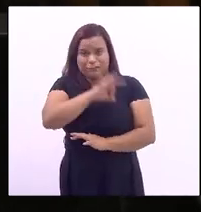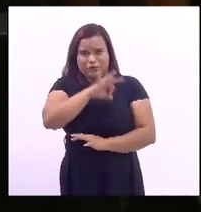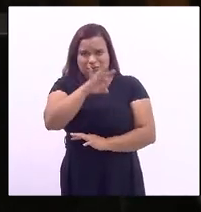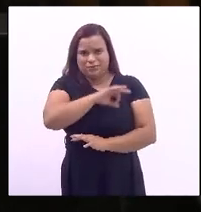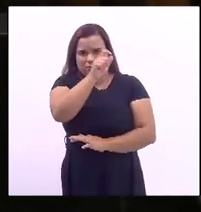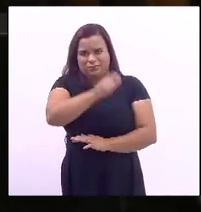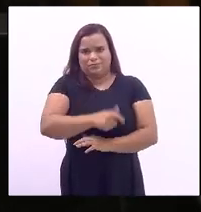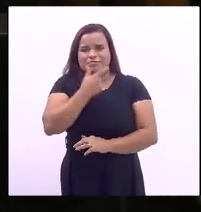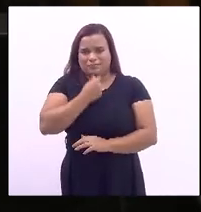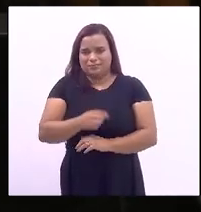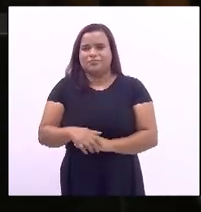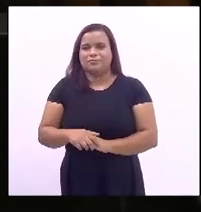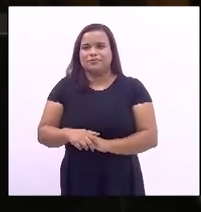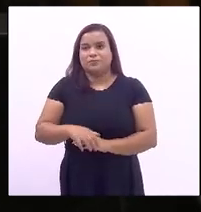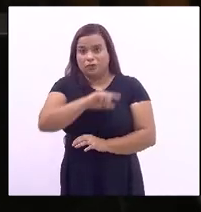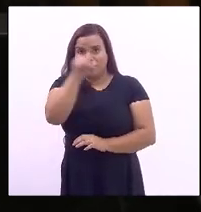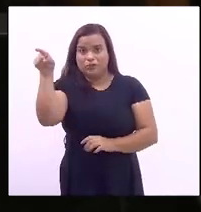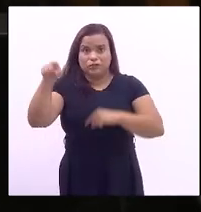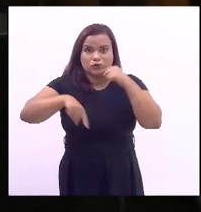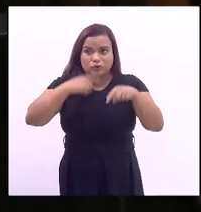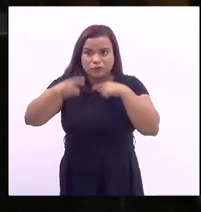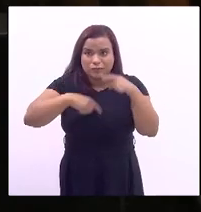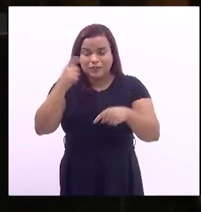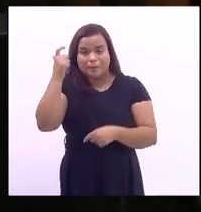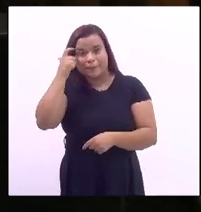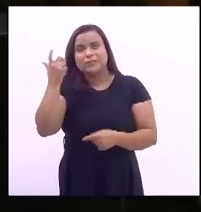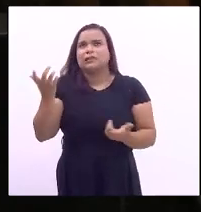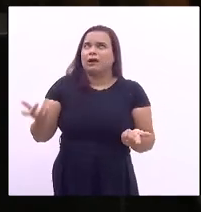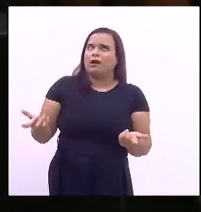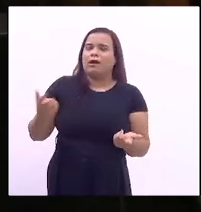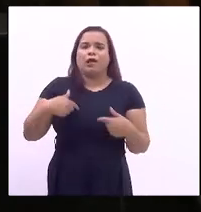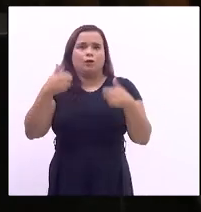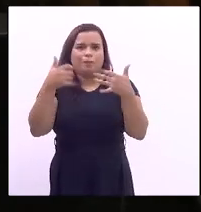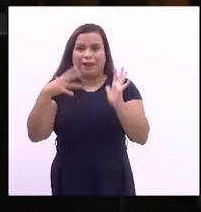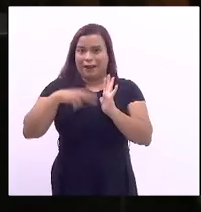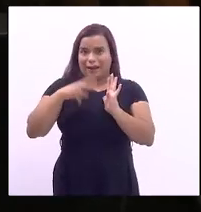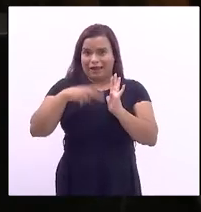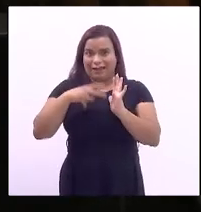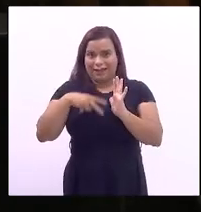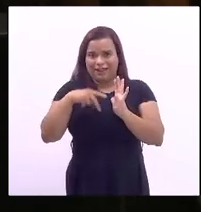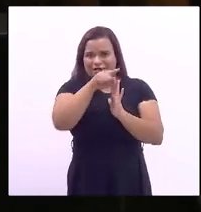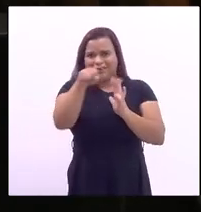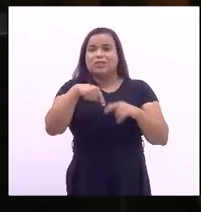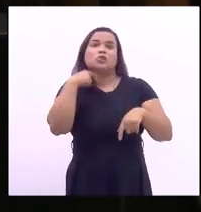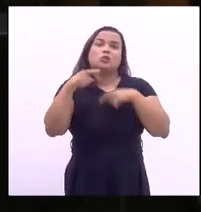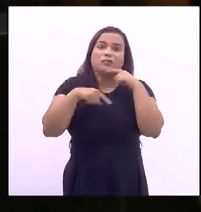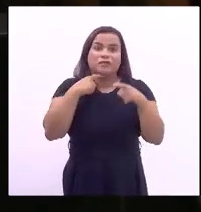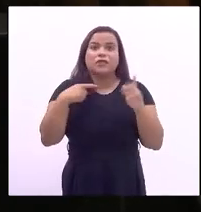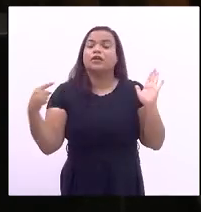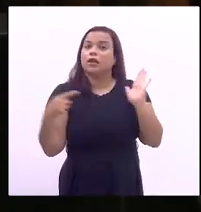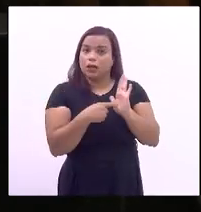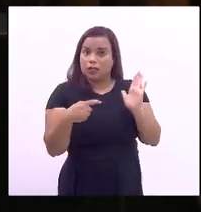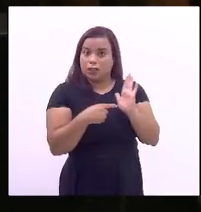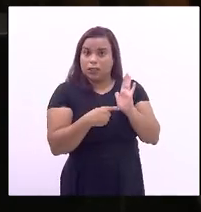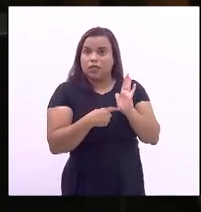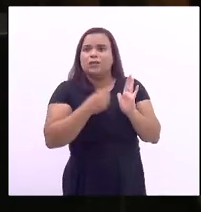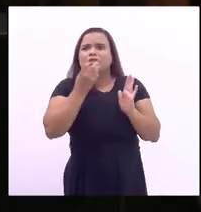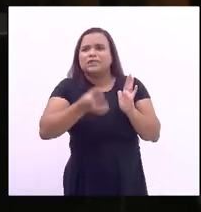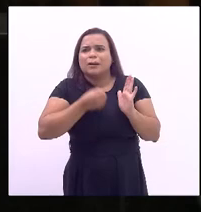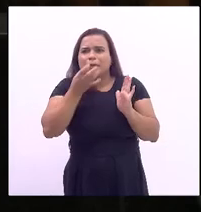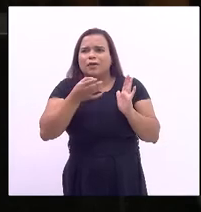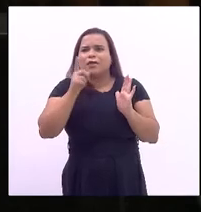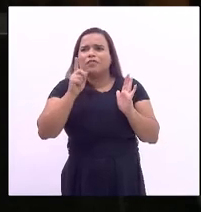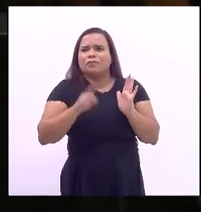e para vocês que duvidam que para vocês que duvidam do que eu vou ali agora isso foi tirado